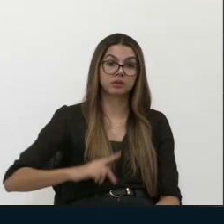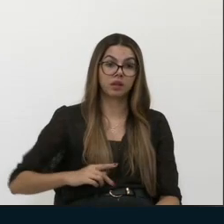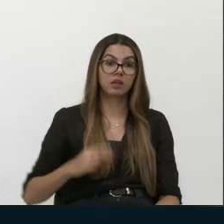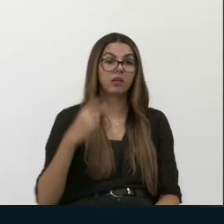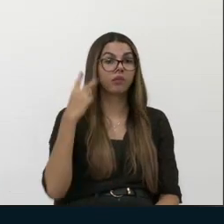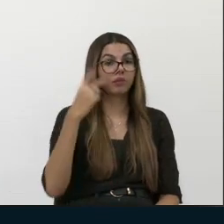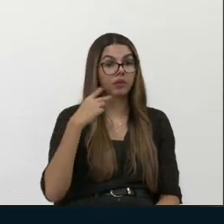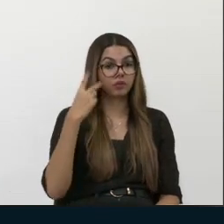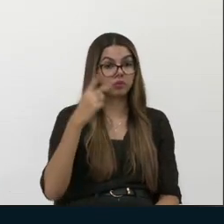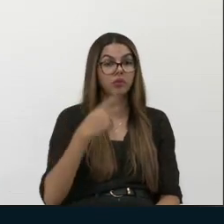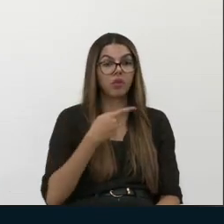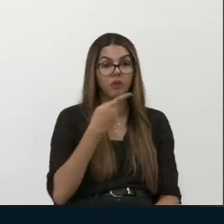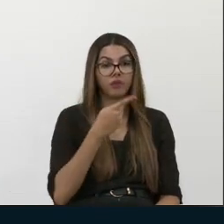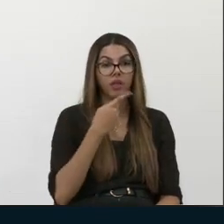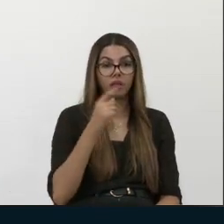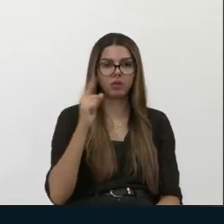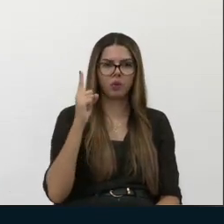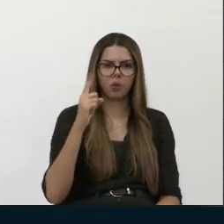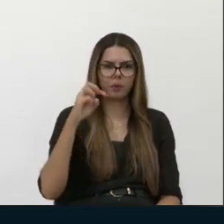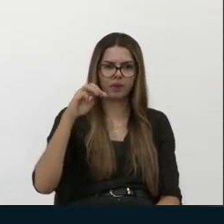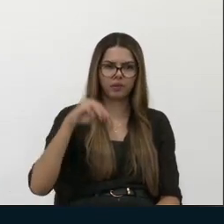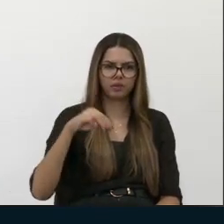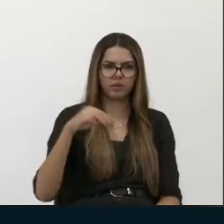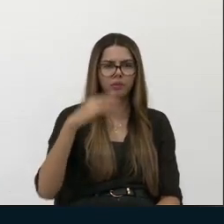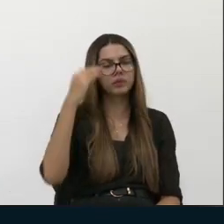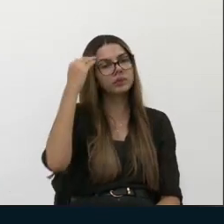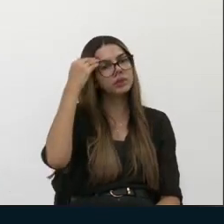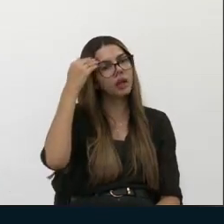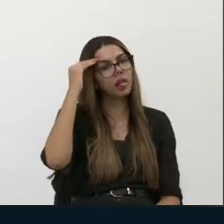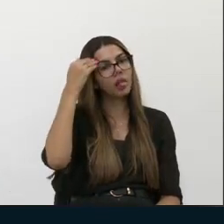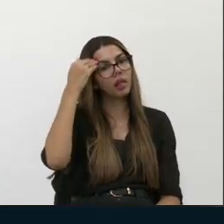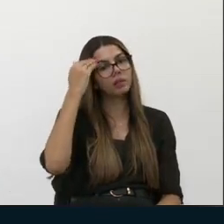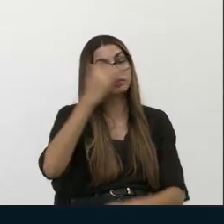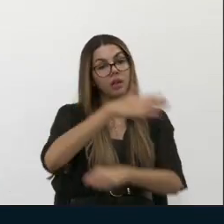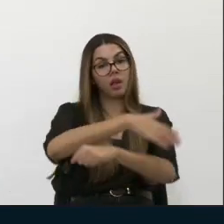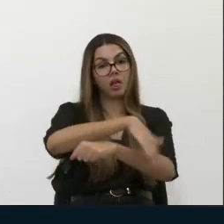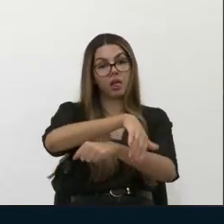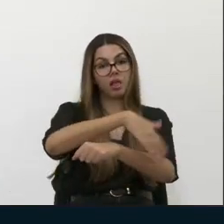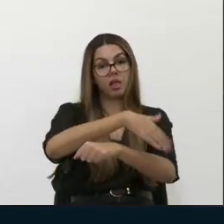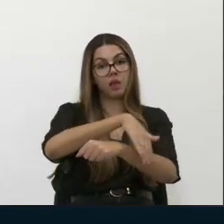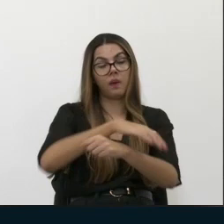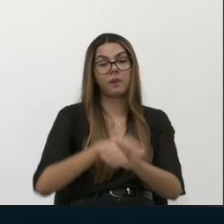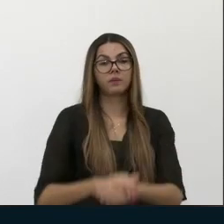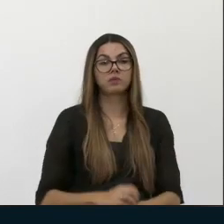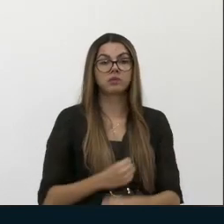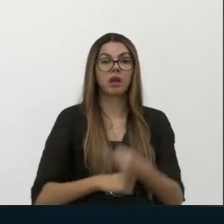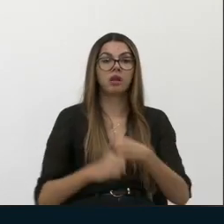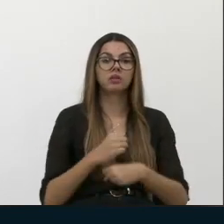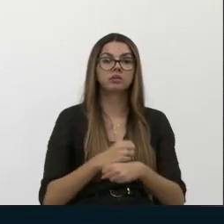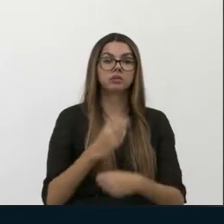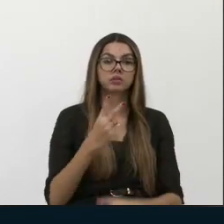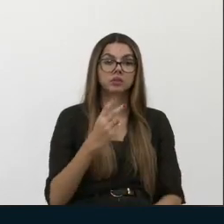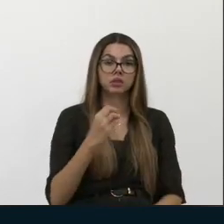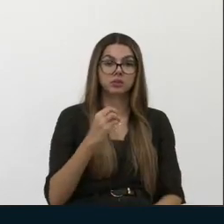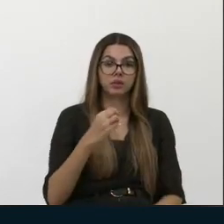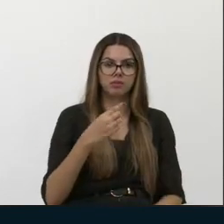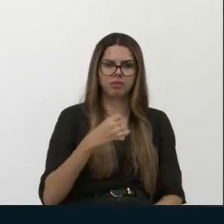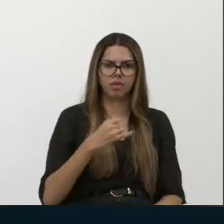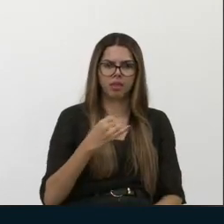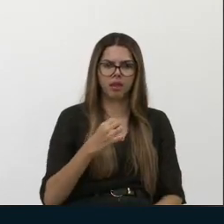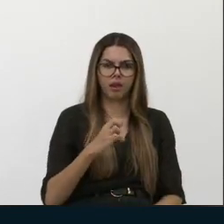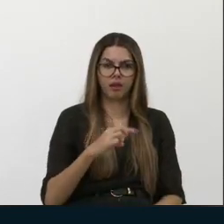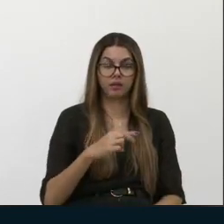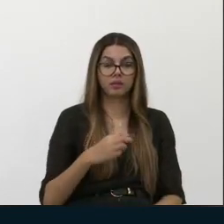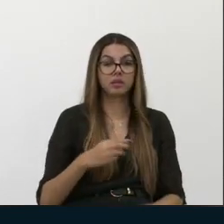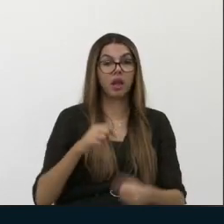estava dizendo aqui que em menos de um minuto dá para a gente entender o que é a obra do Trevo de Bom Sucesso. 2013, vereador Lauri, só para sua informação,